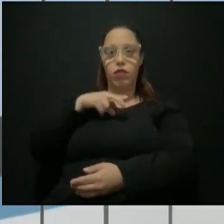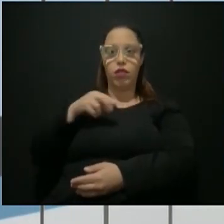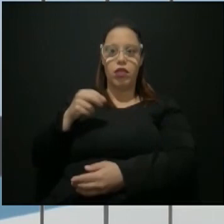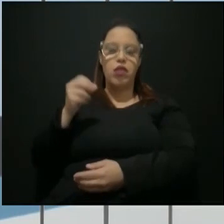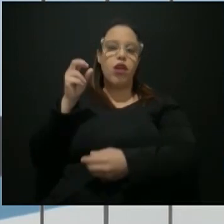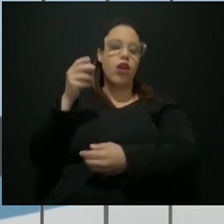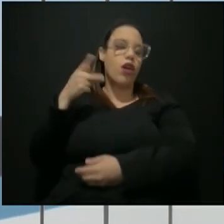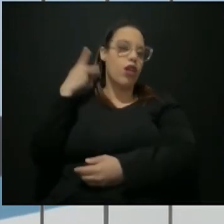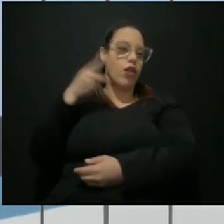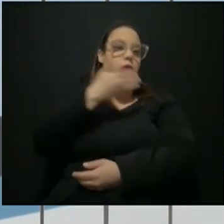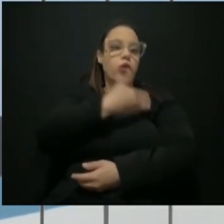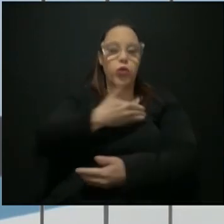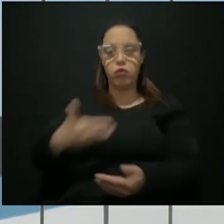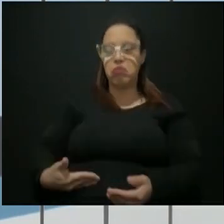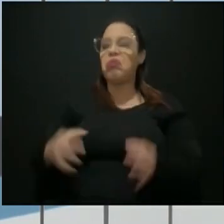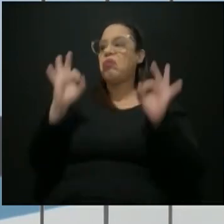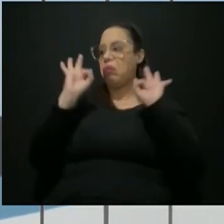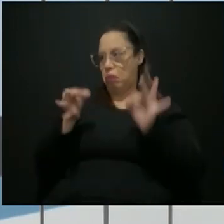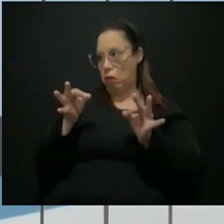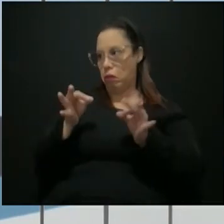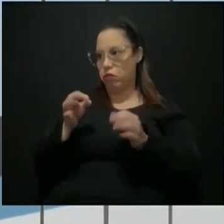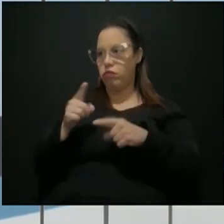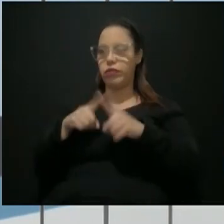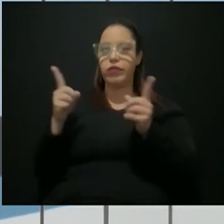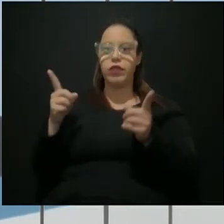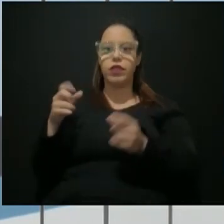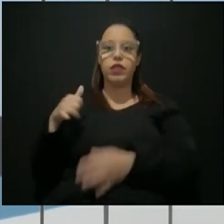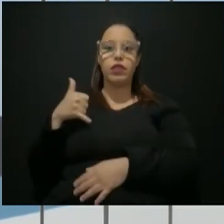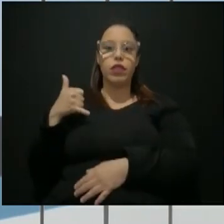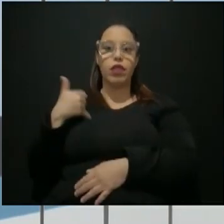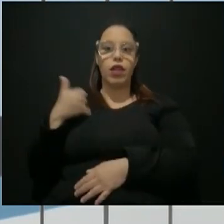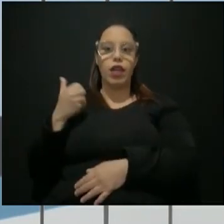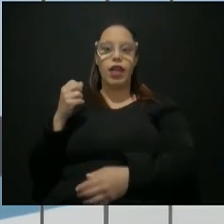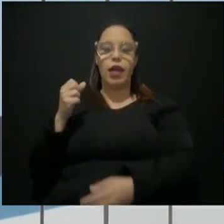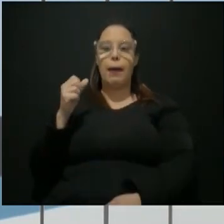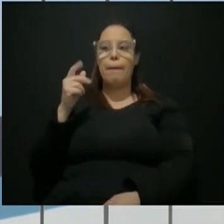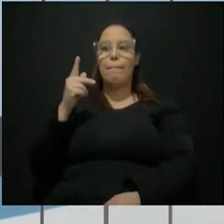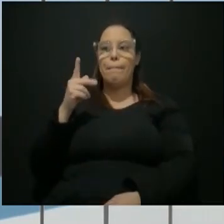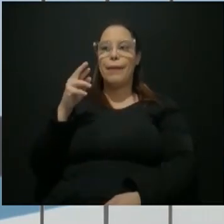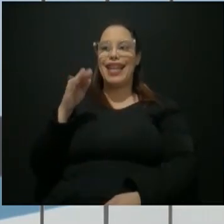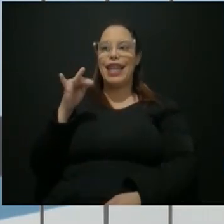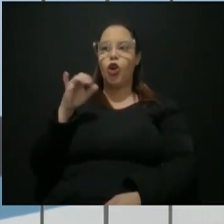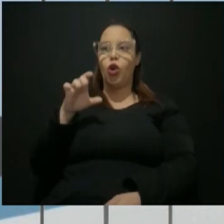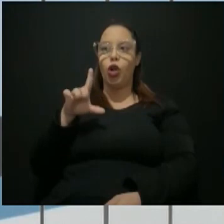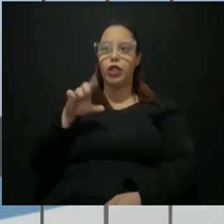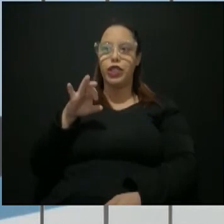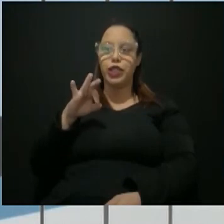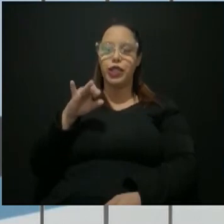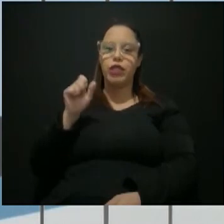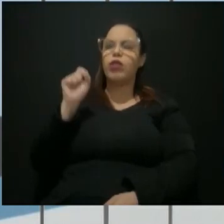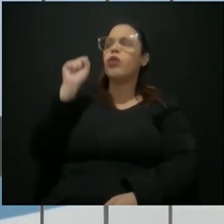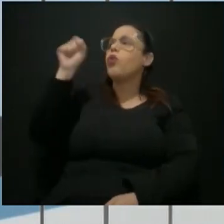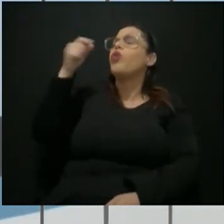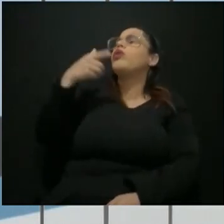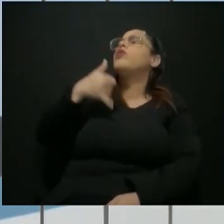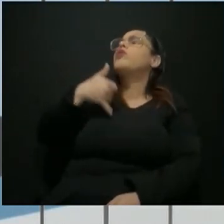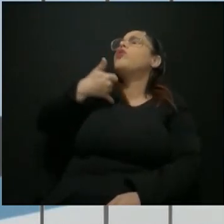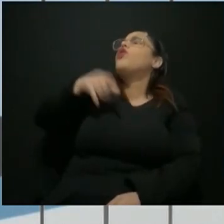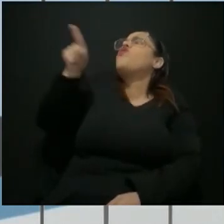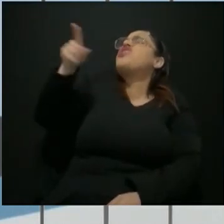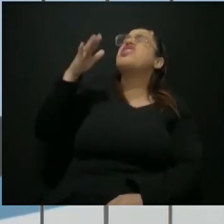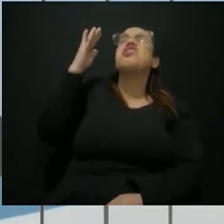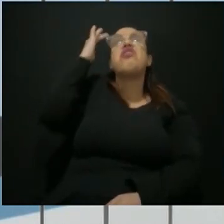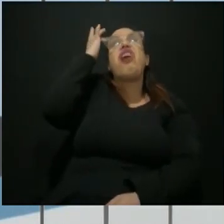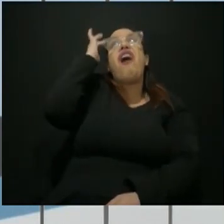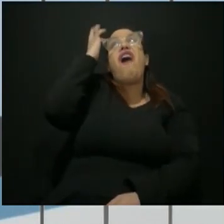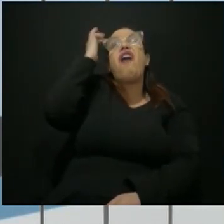Sim. Perfeito. Mas aí existe a idade psicológica. Quantos anos você acha que você tem? É uma medida interessante, porque as pessoas às vezes